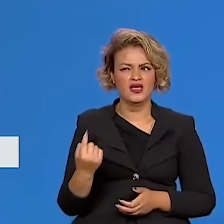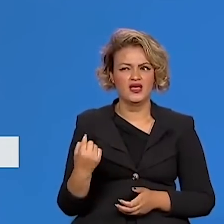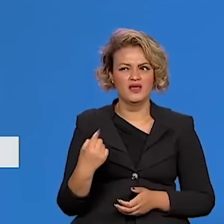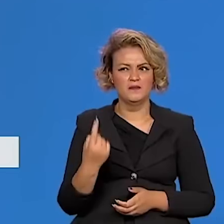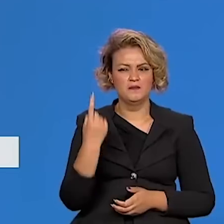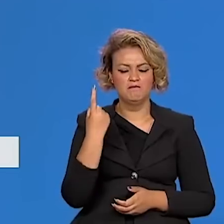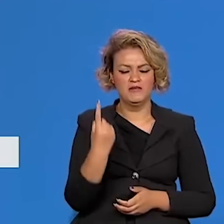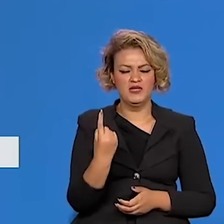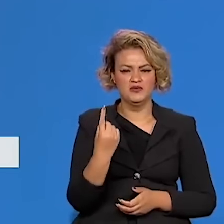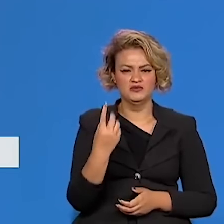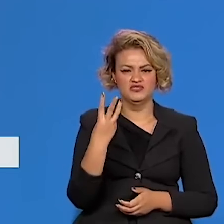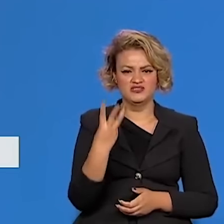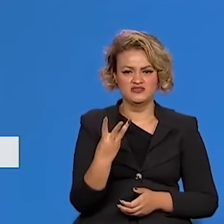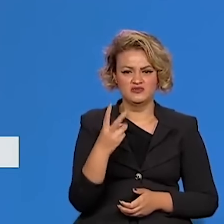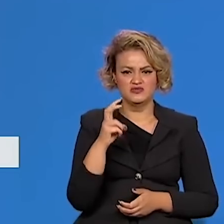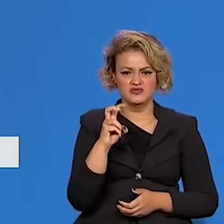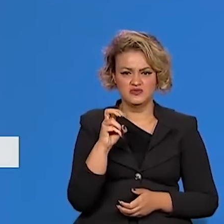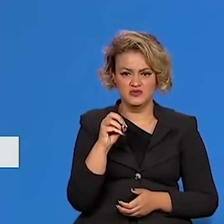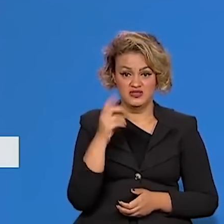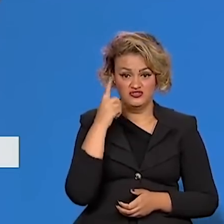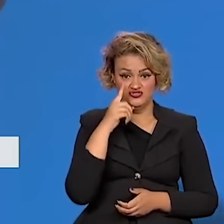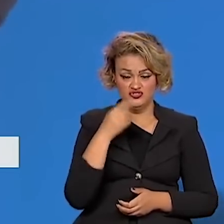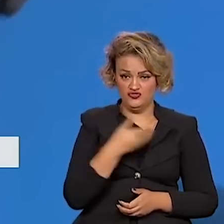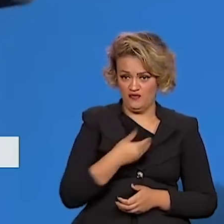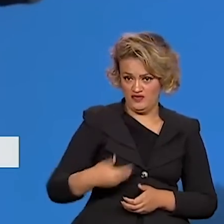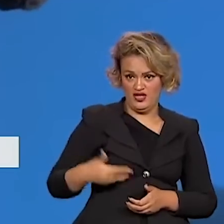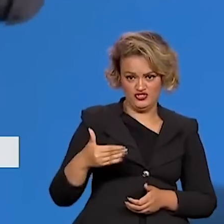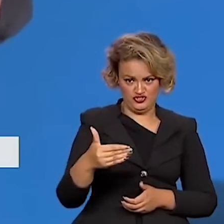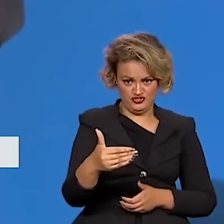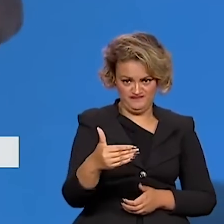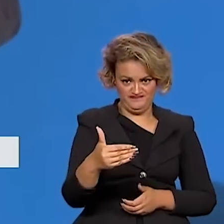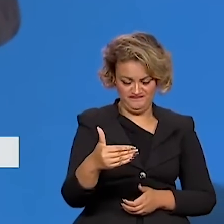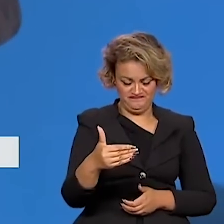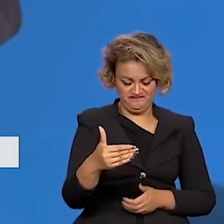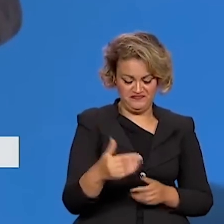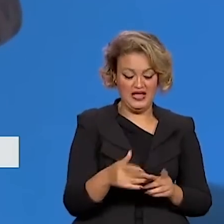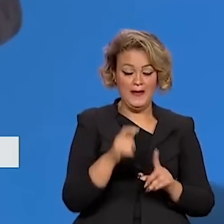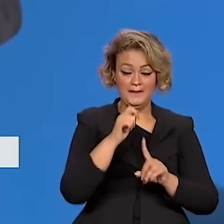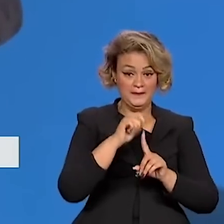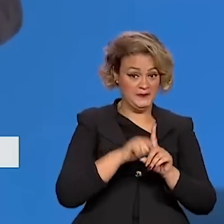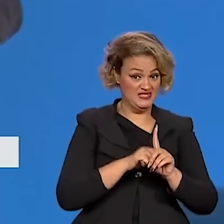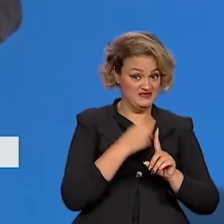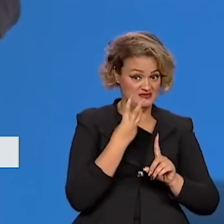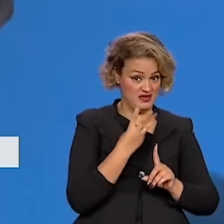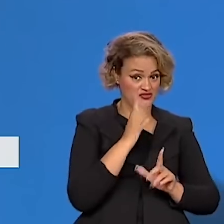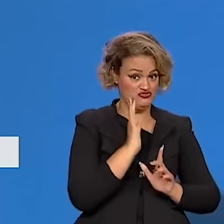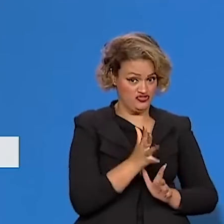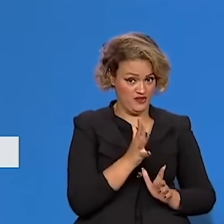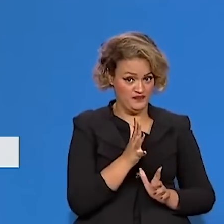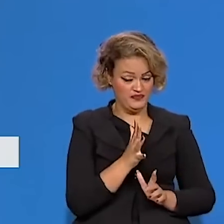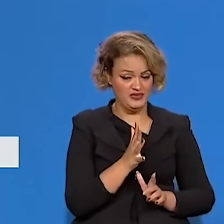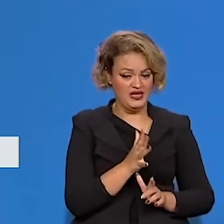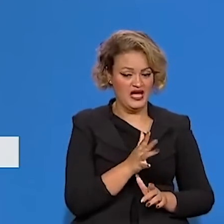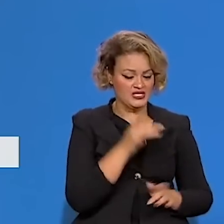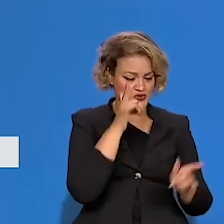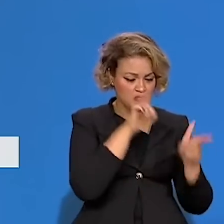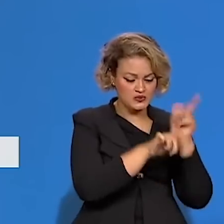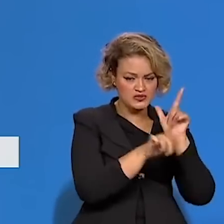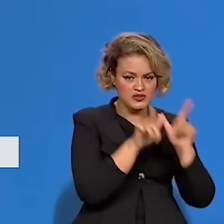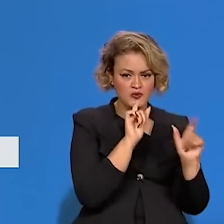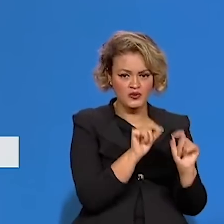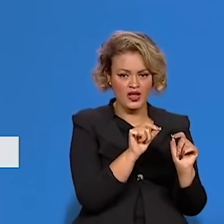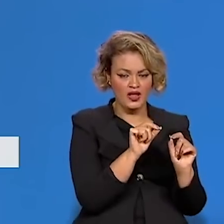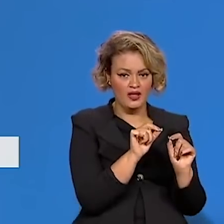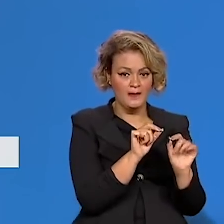1350 dias de governo nesses três meses o que nós fizemos na verdade